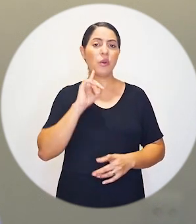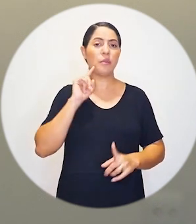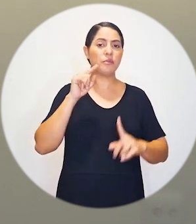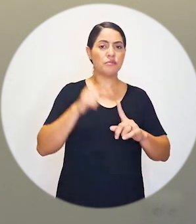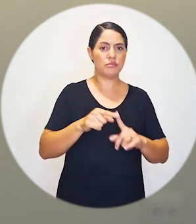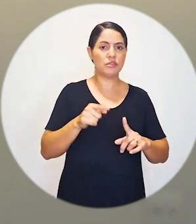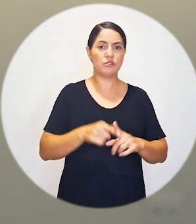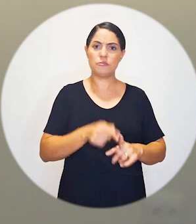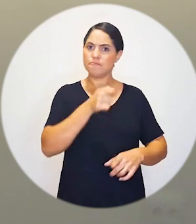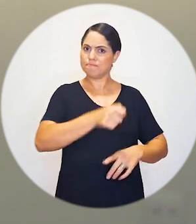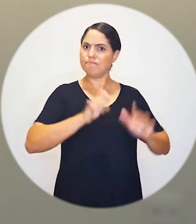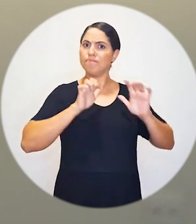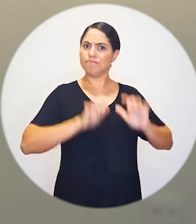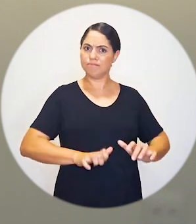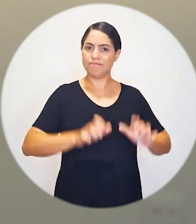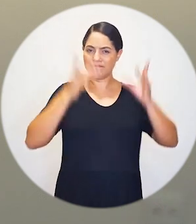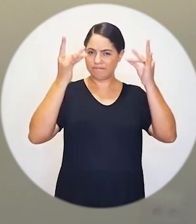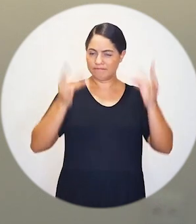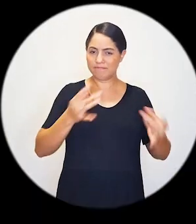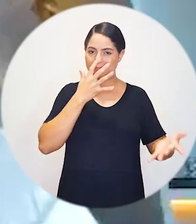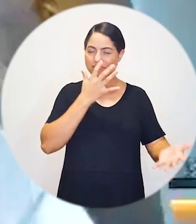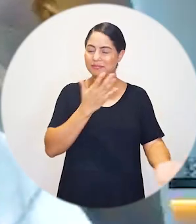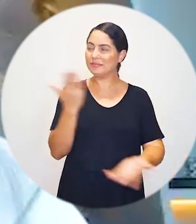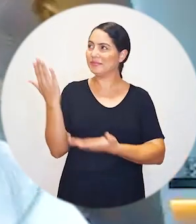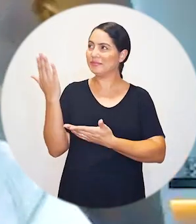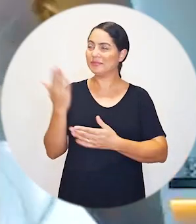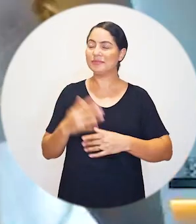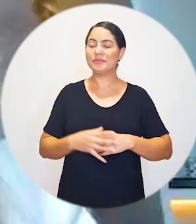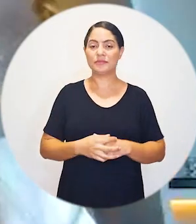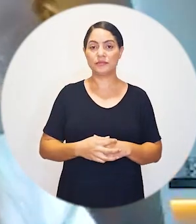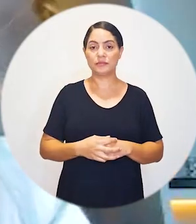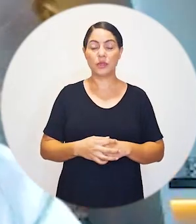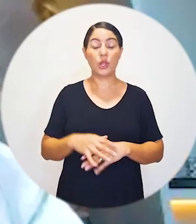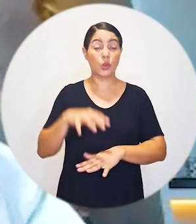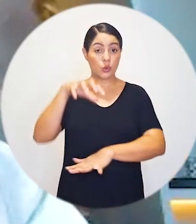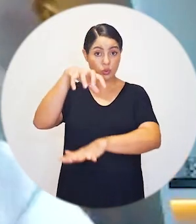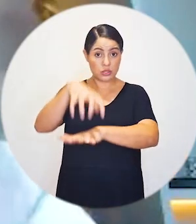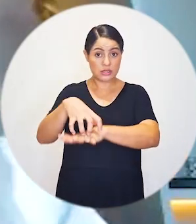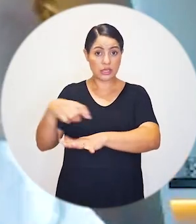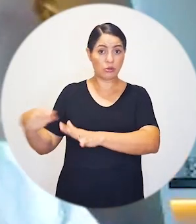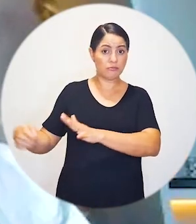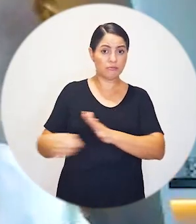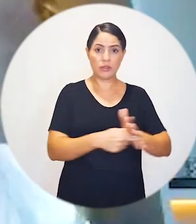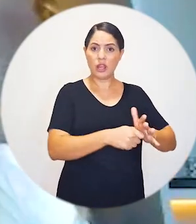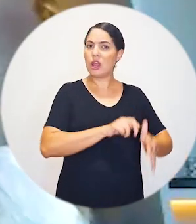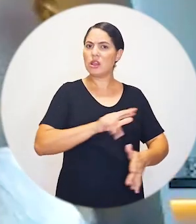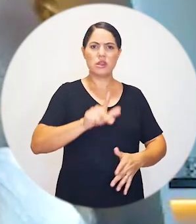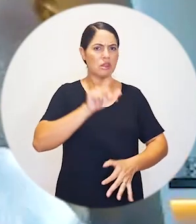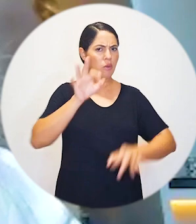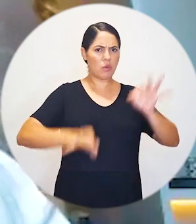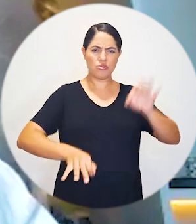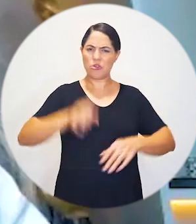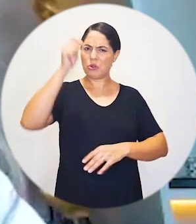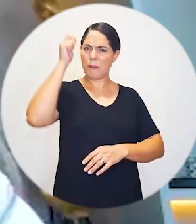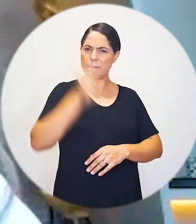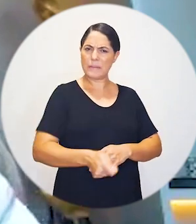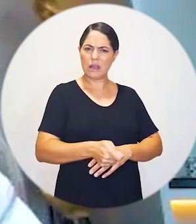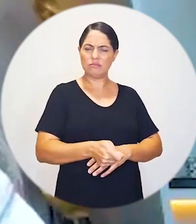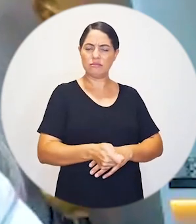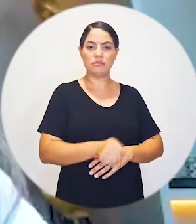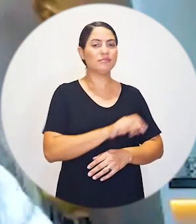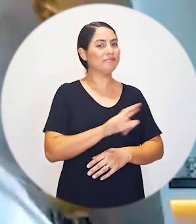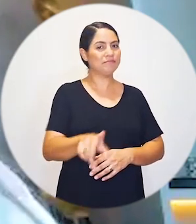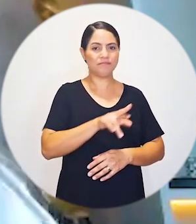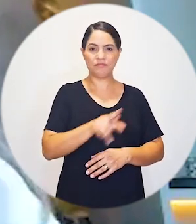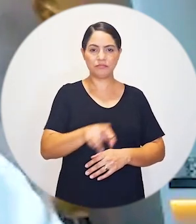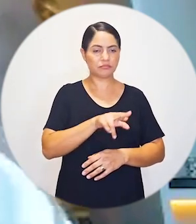Os detalhes você confere agora na entrevista. A Corregedoria, ela não é um órgão julgador, né? Ele